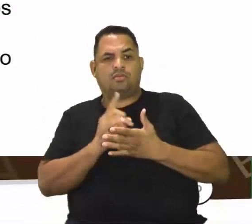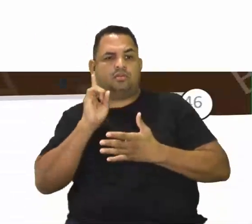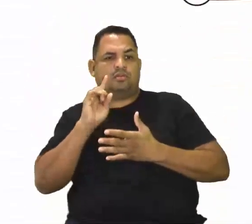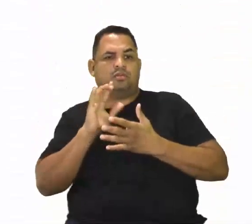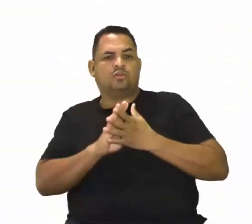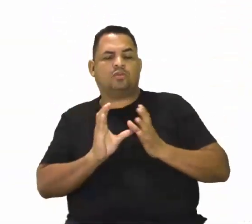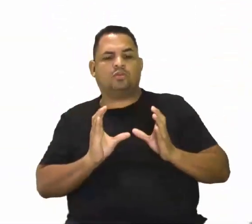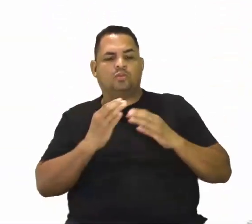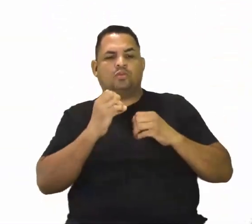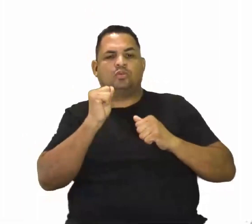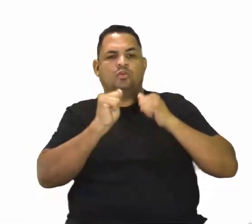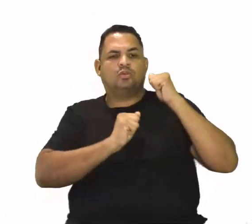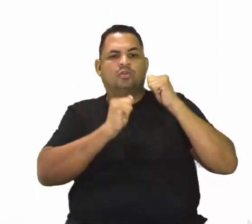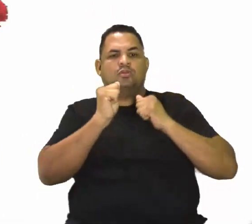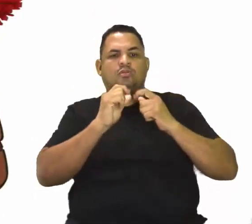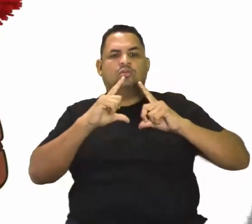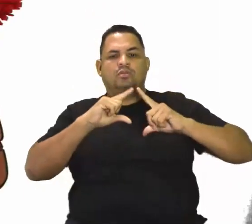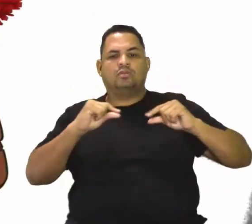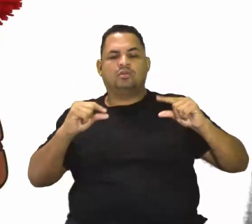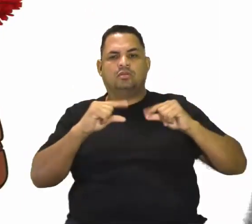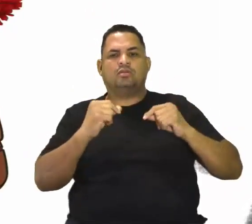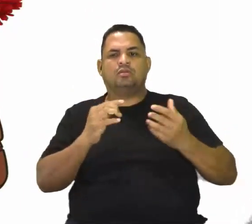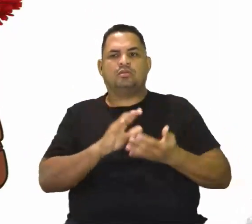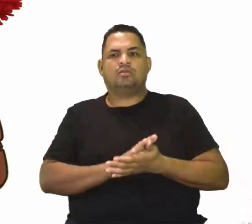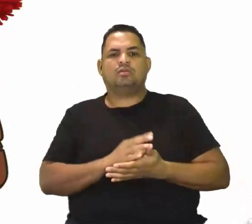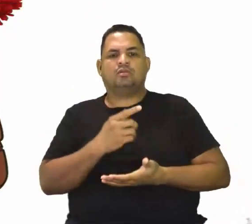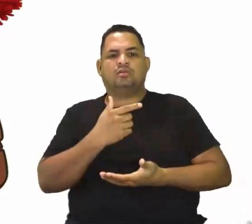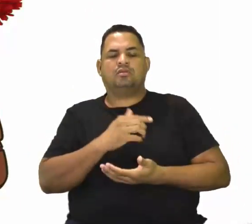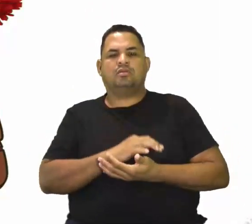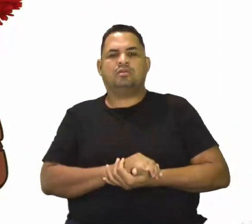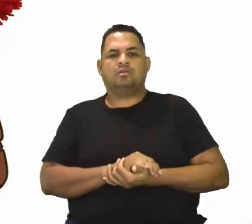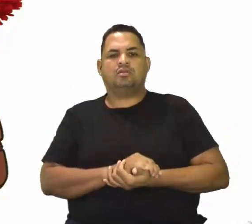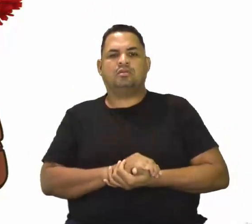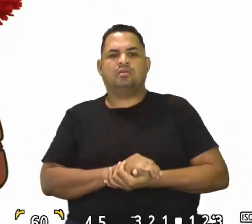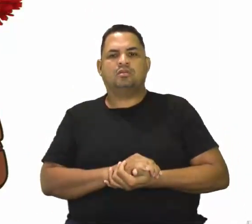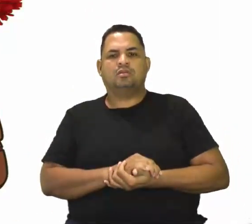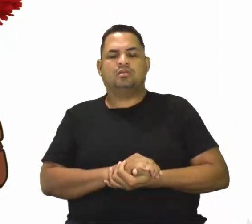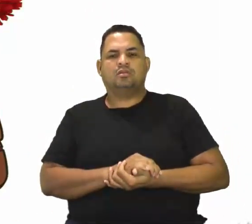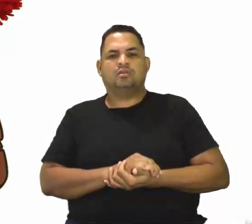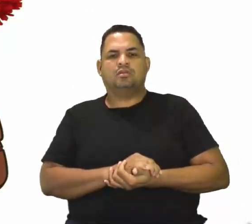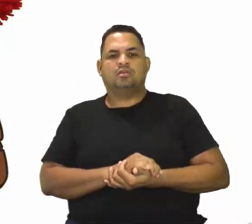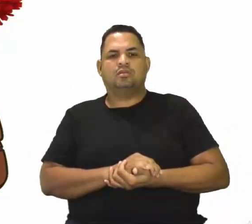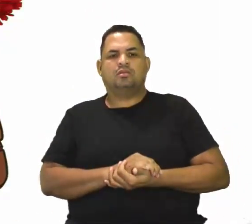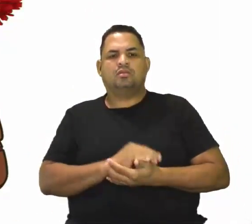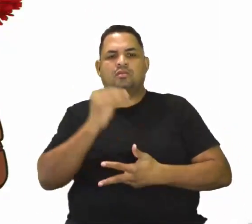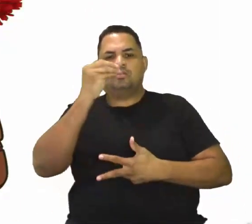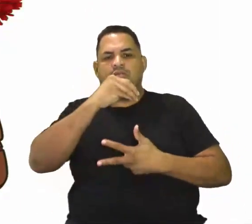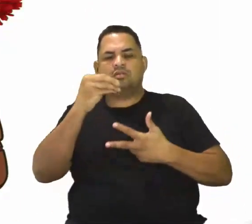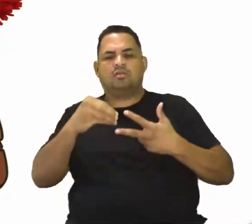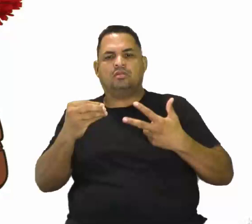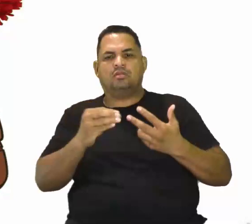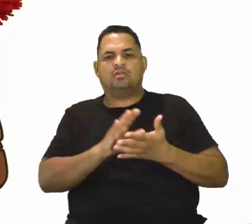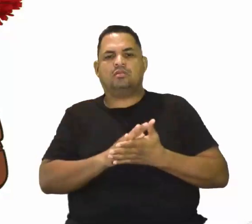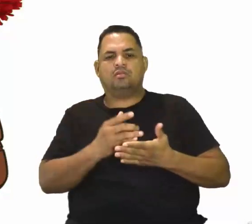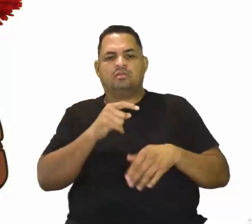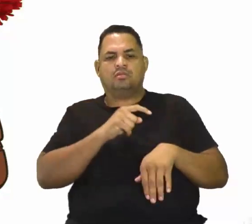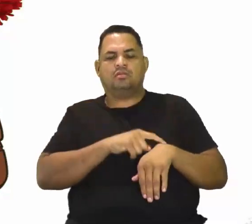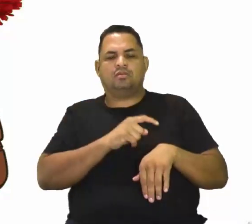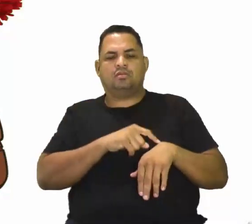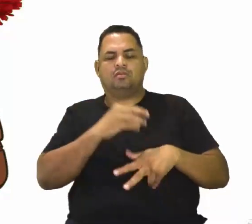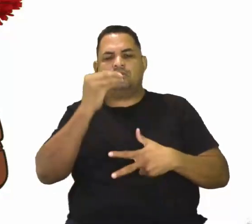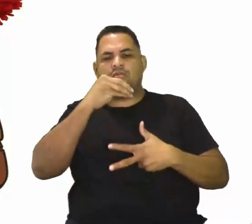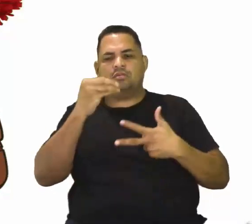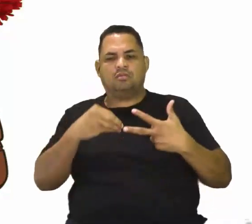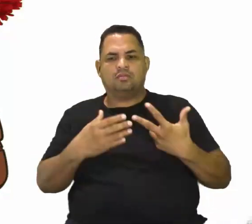industrializados japoneses. Vamos para a segunda. Se liga no Enem. Agora vamos para a hora do